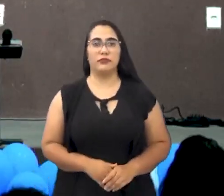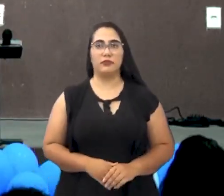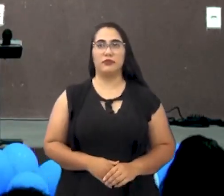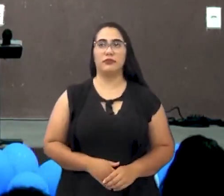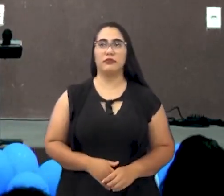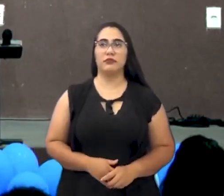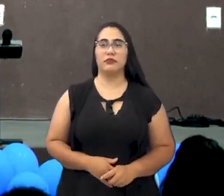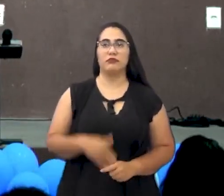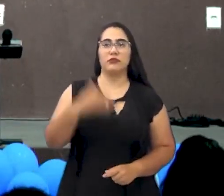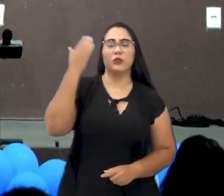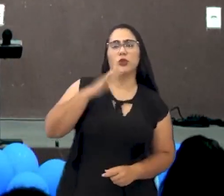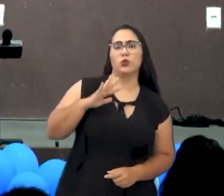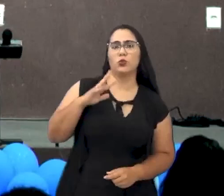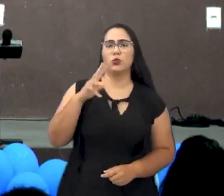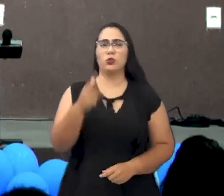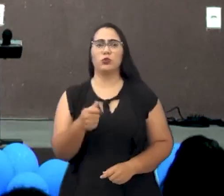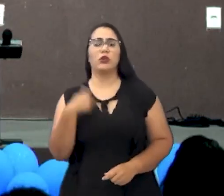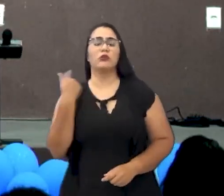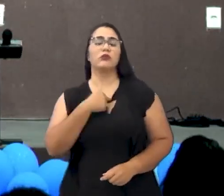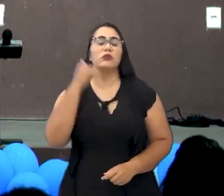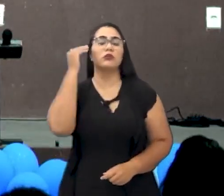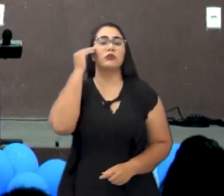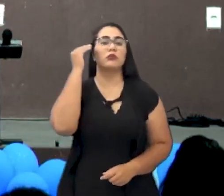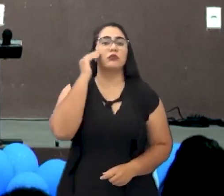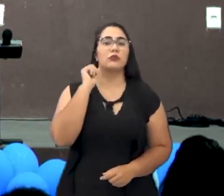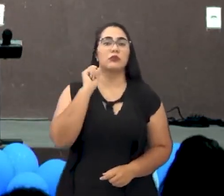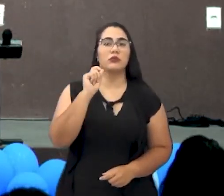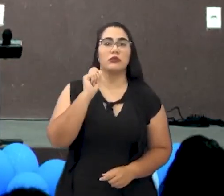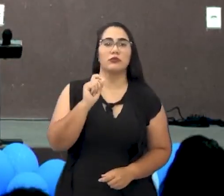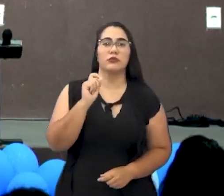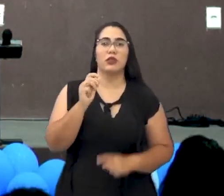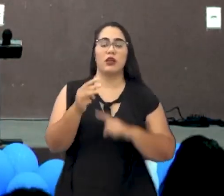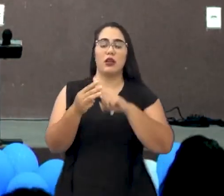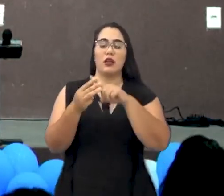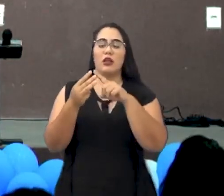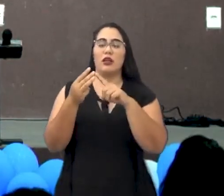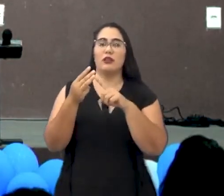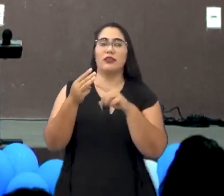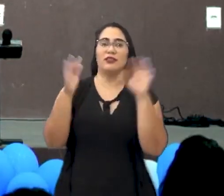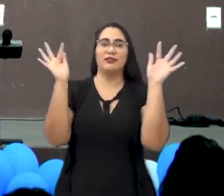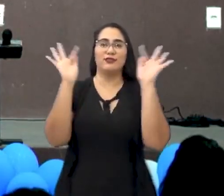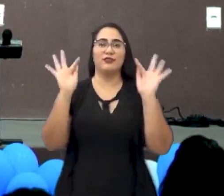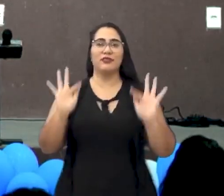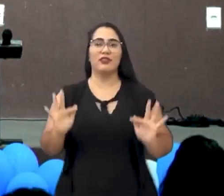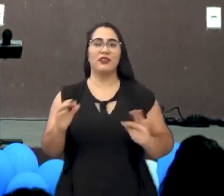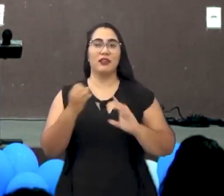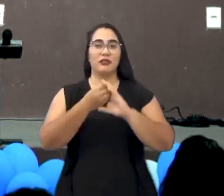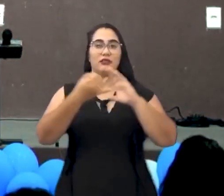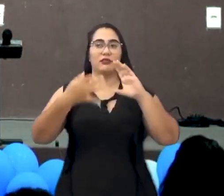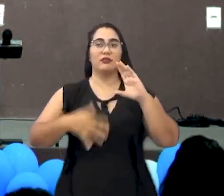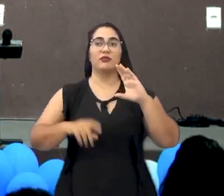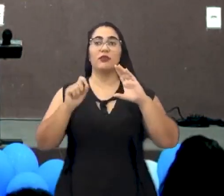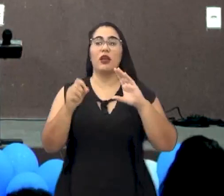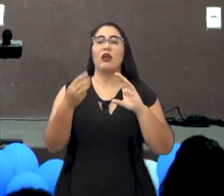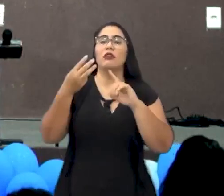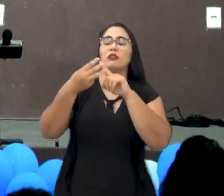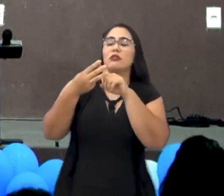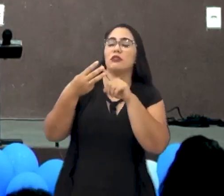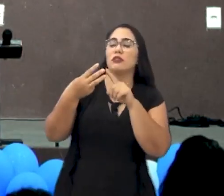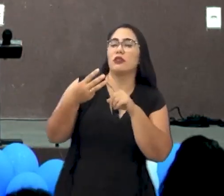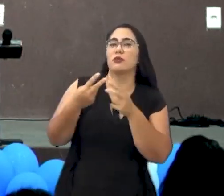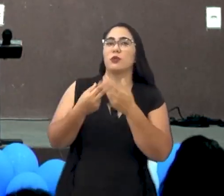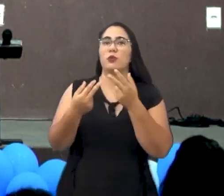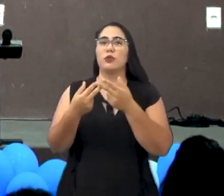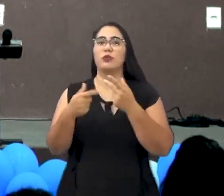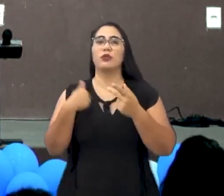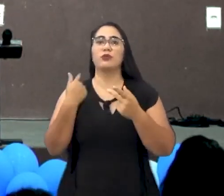Diante de tudo isso, irmãos, nós entendemos que essas 3 bem-aventuranças são 3 passos que nos põem